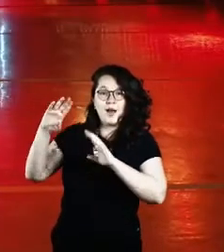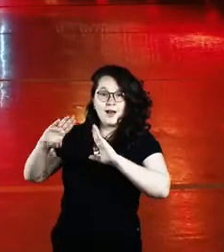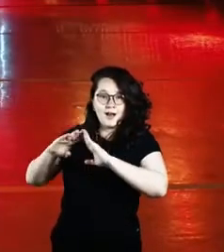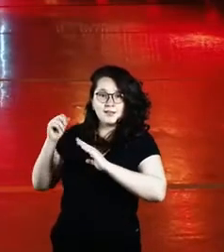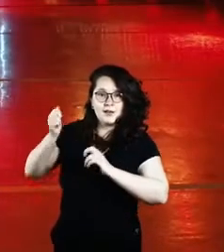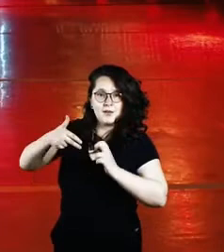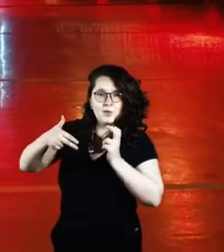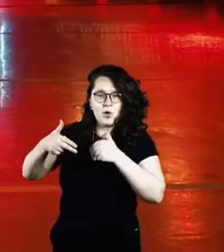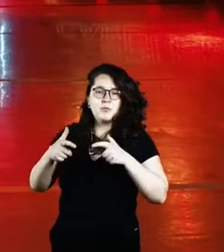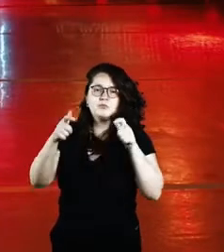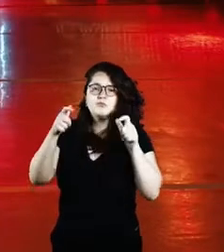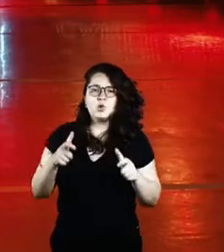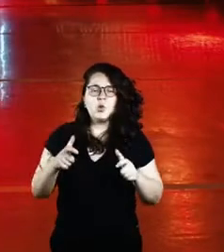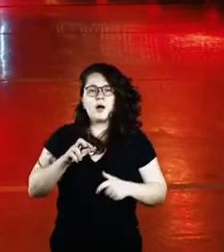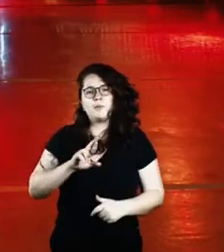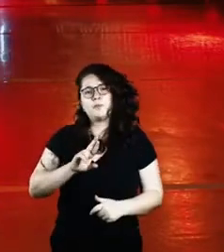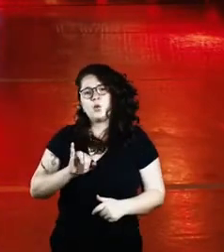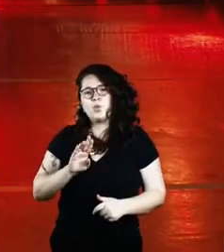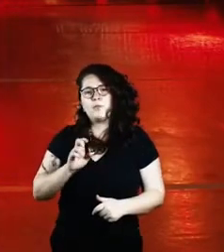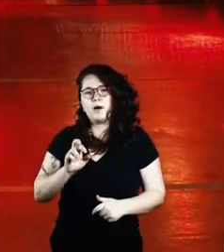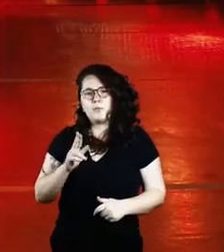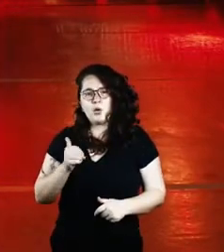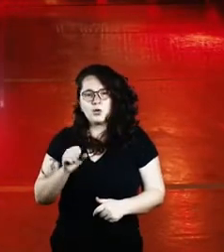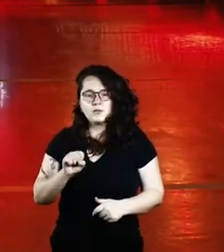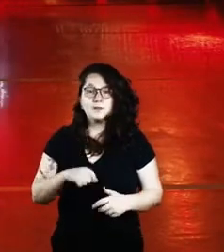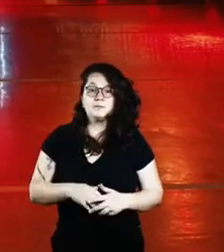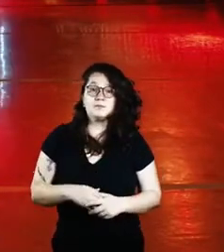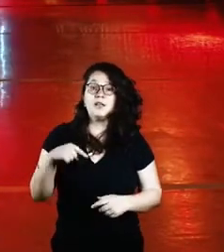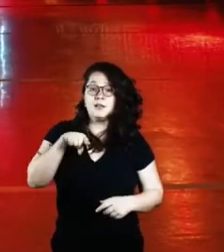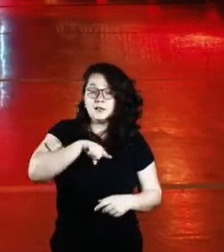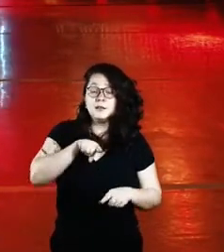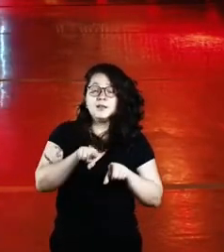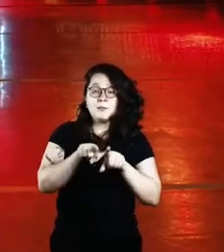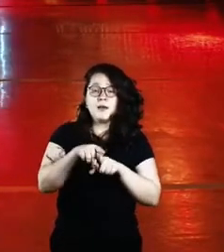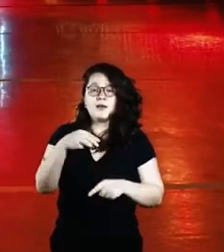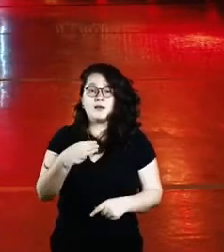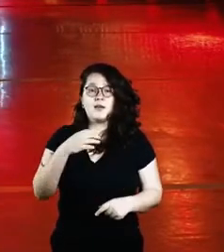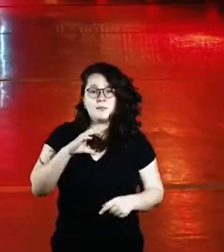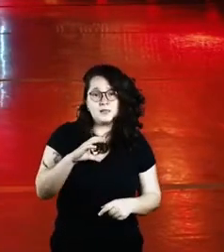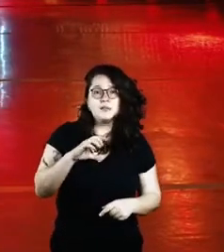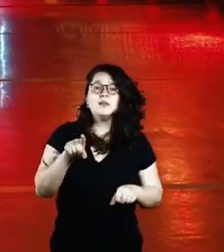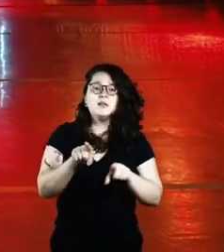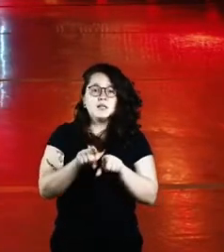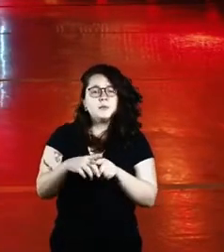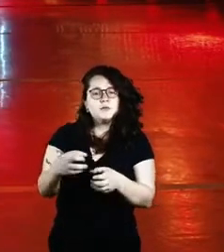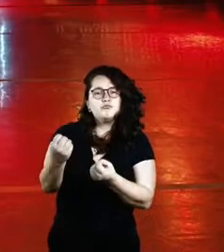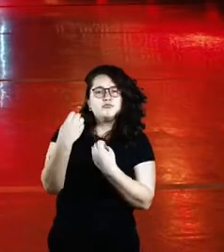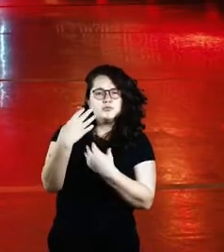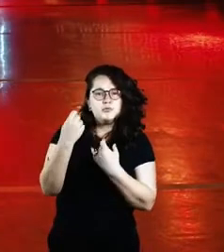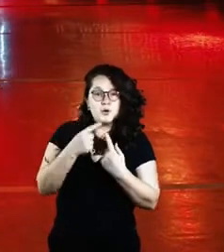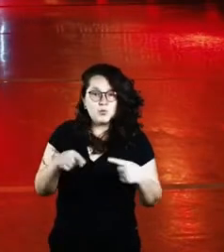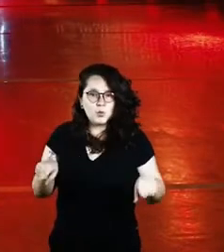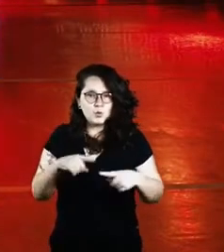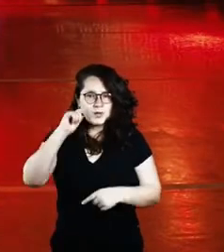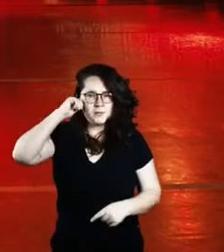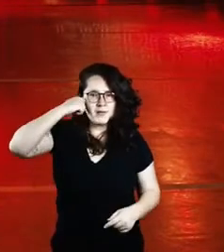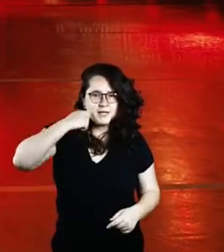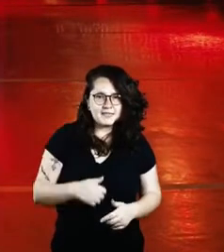Rua Barbosa. Também sou MC e sou aluno da Música Preta. Bom, a